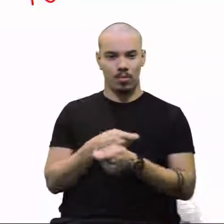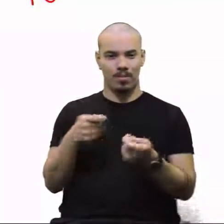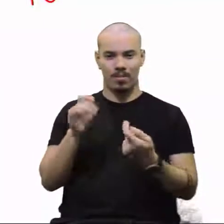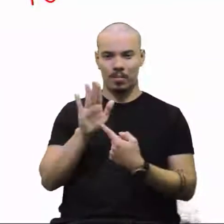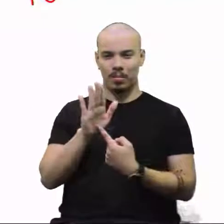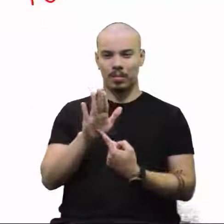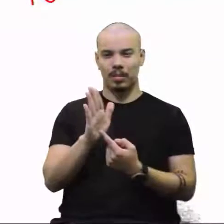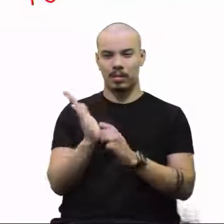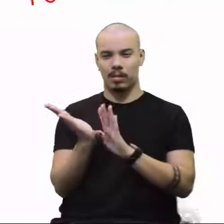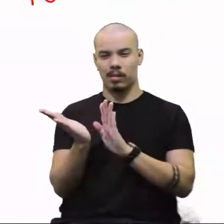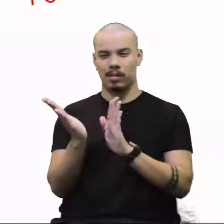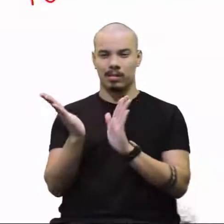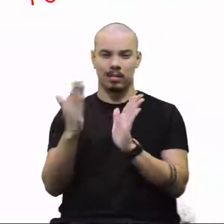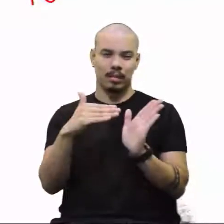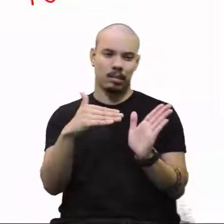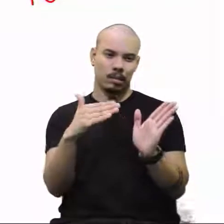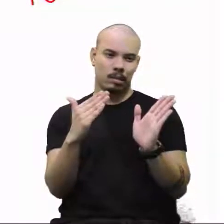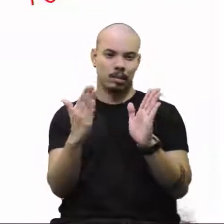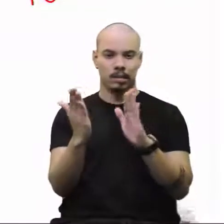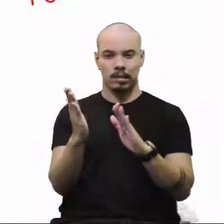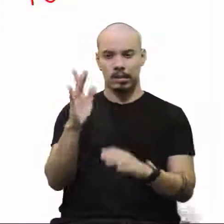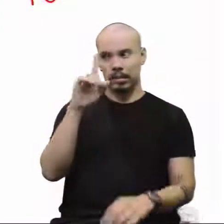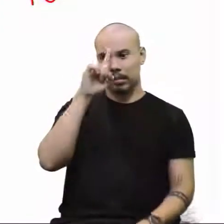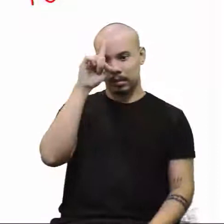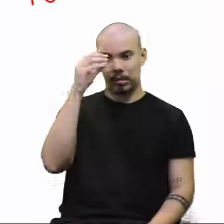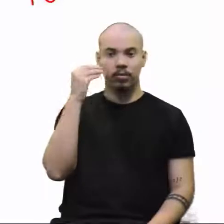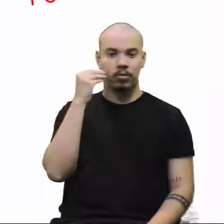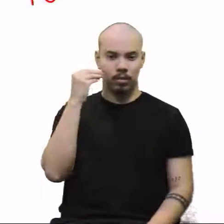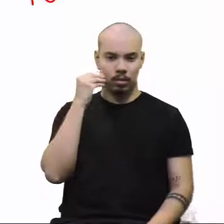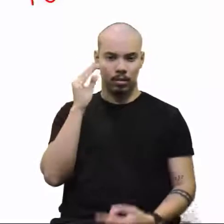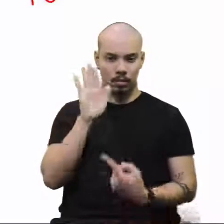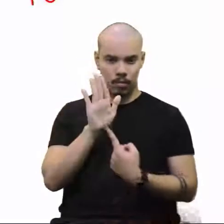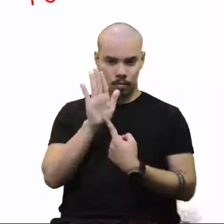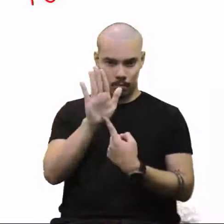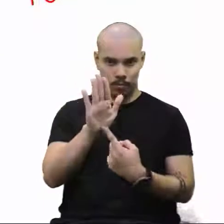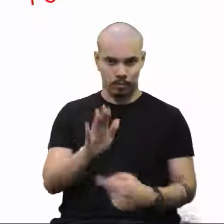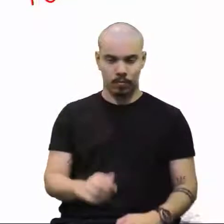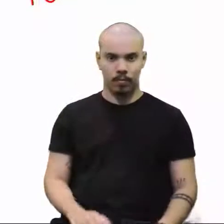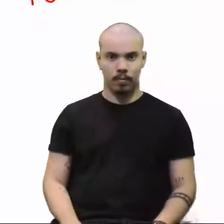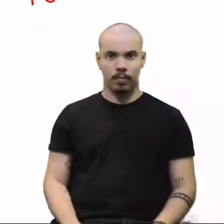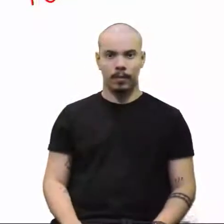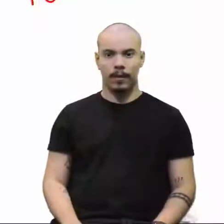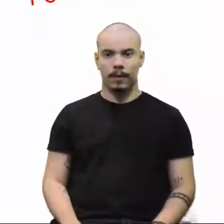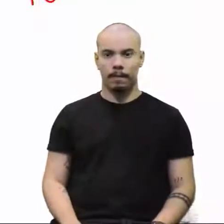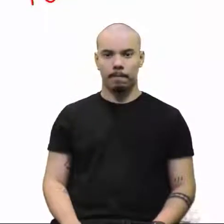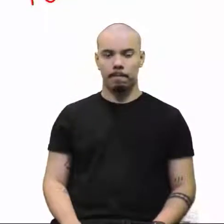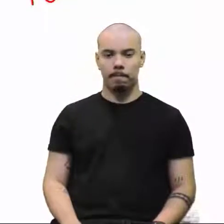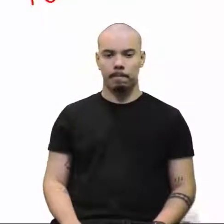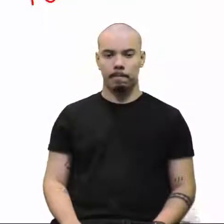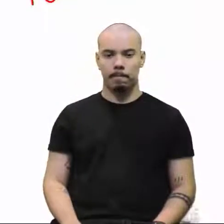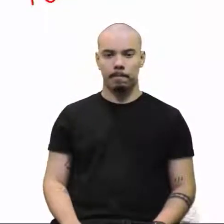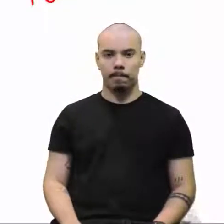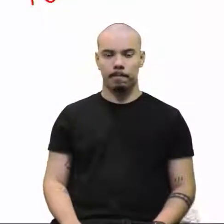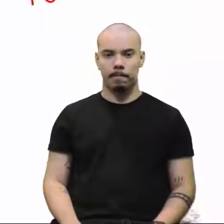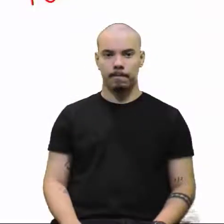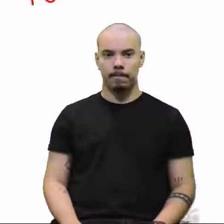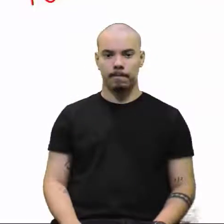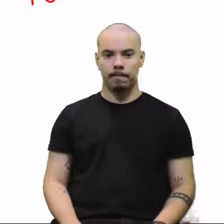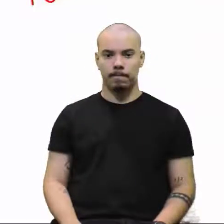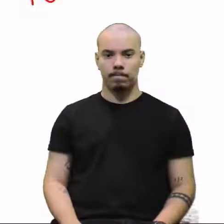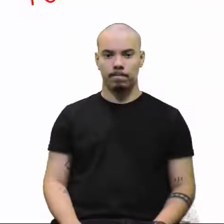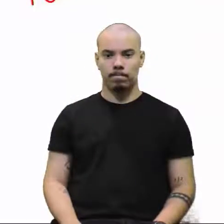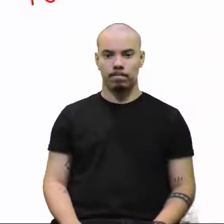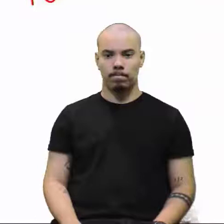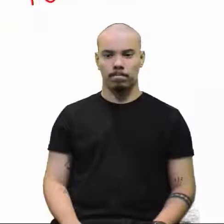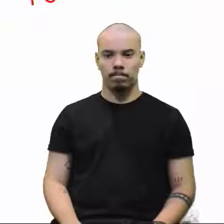meio de lado, né? A ideia aqui, deixa eu só tentar colocar aqui para ficar melhor. Aqui ficaria mais ou menos como se fosse para cá,